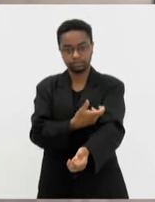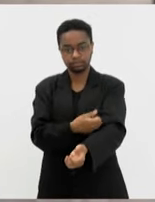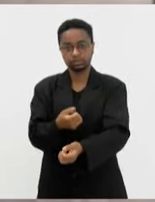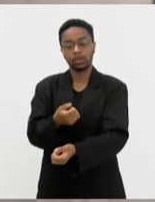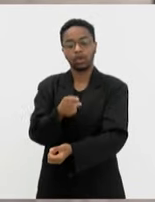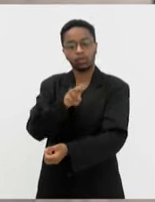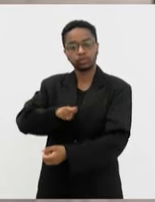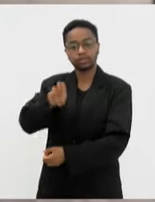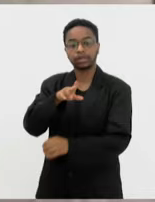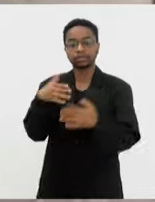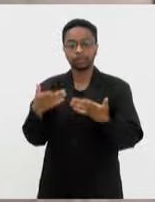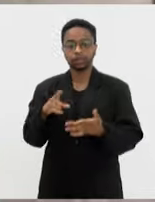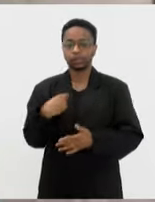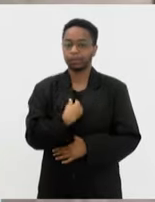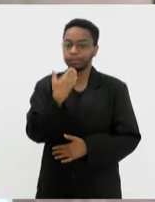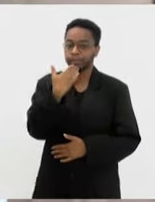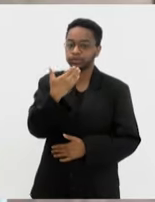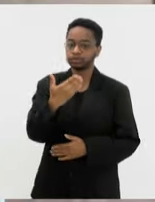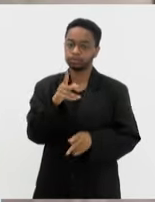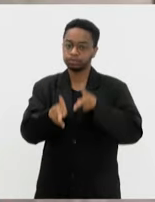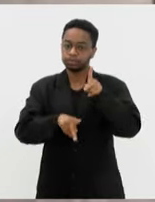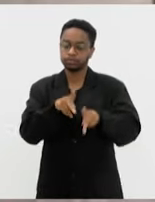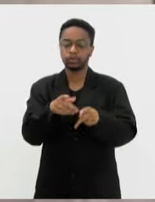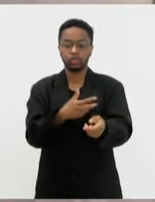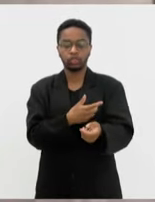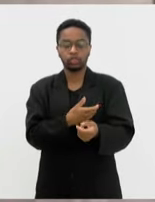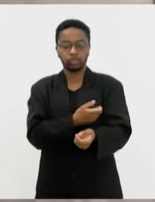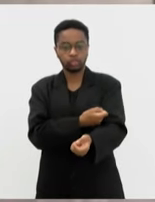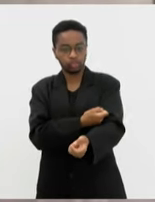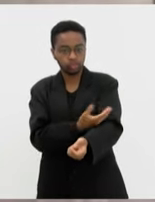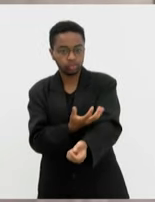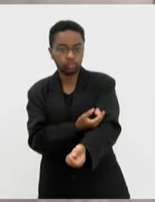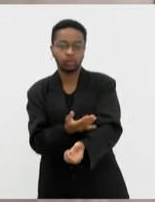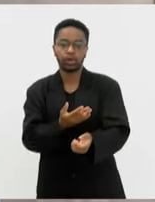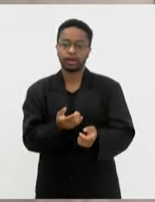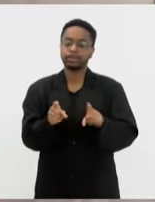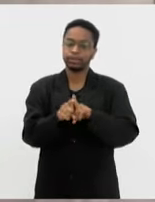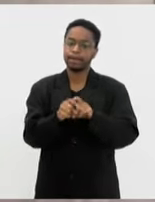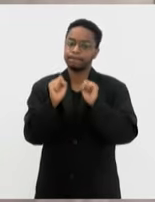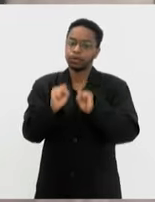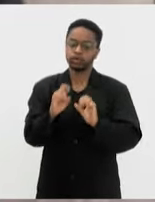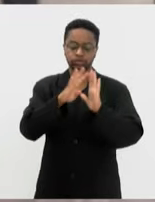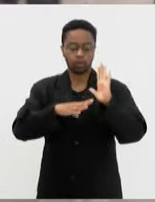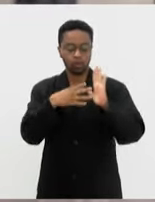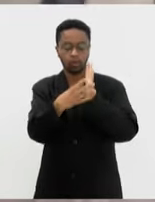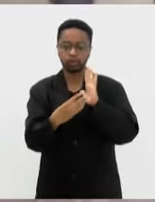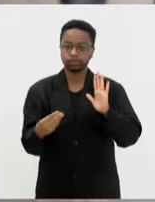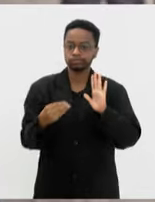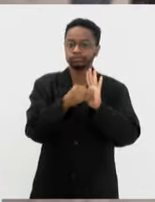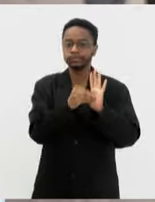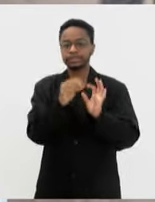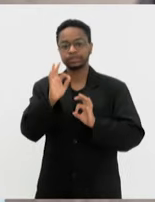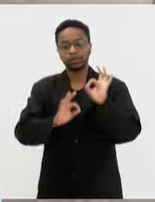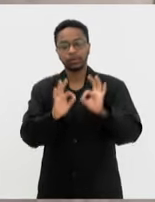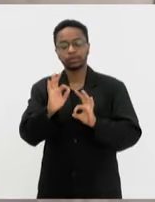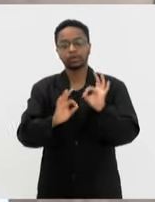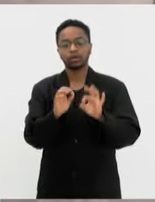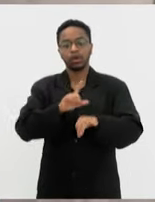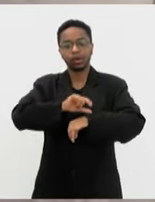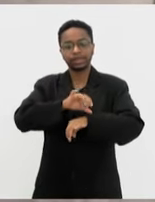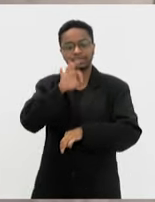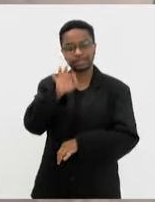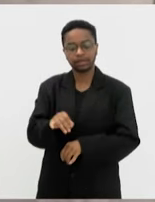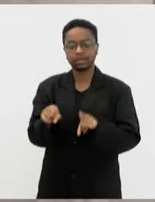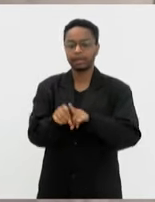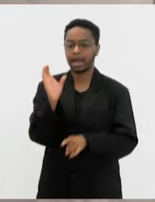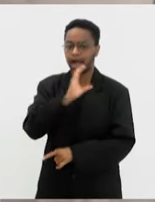esse apelo para a população doar sangue. Quem quiser pode agendar a doação no site Hemorrio, pode escolher data e hora, é muito mais rápido o processo. E a gente convida,